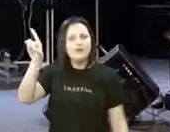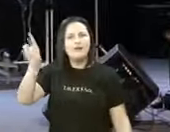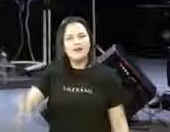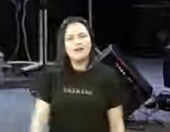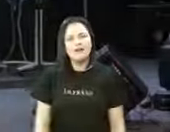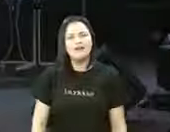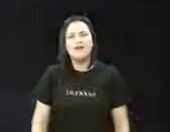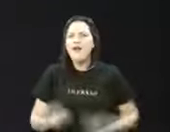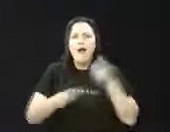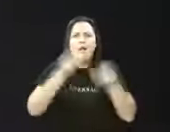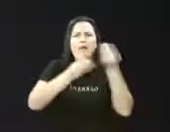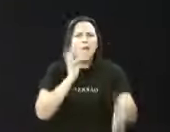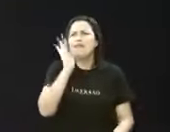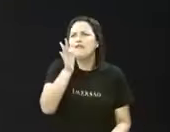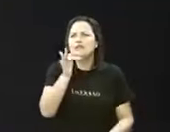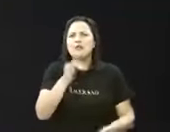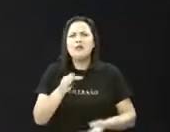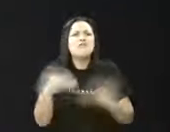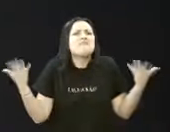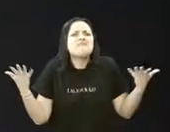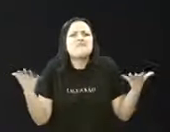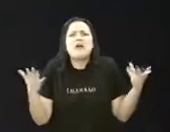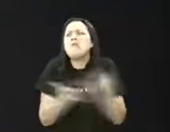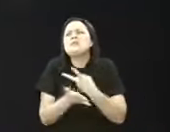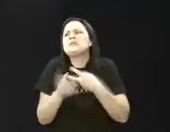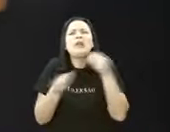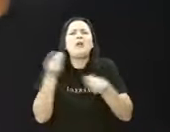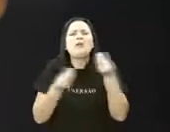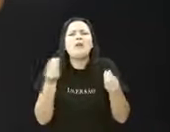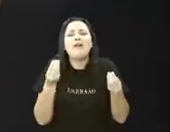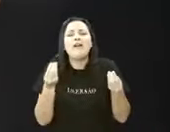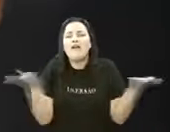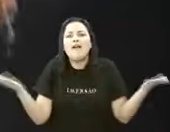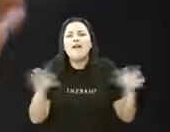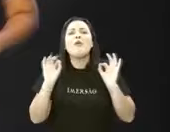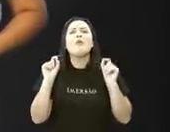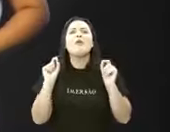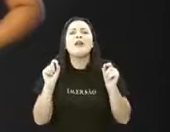sobre como será, quem fará, quem entrará.